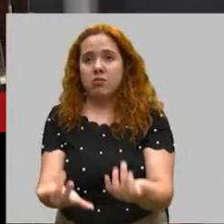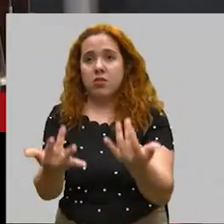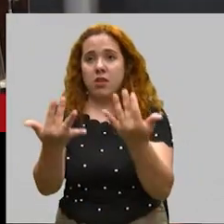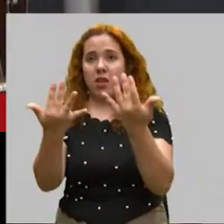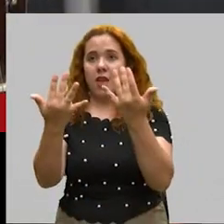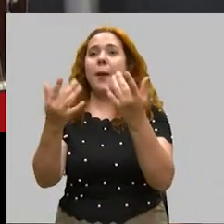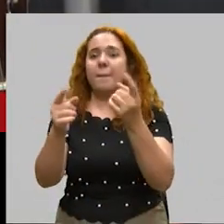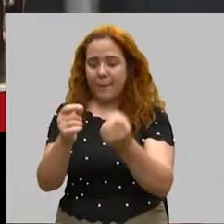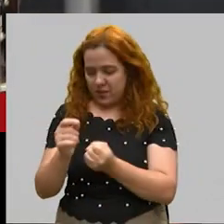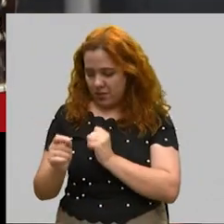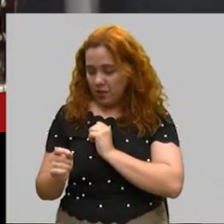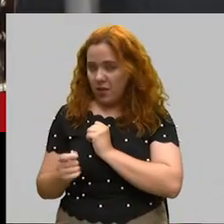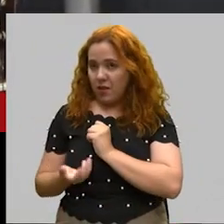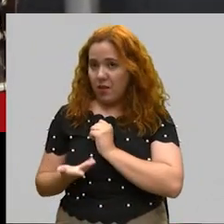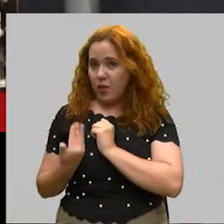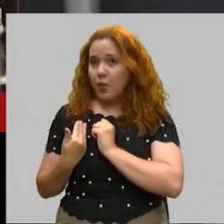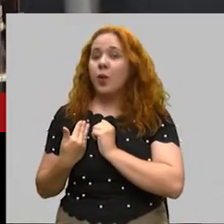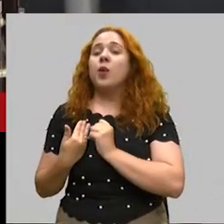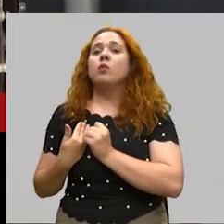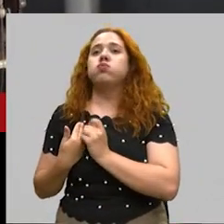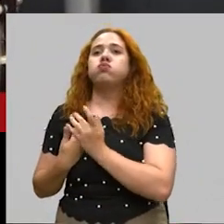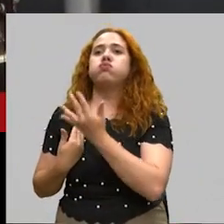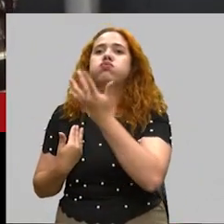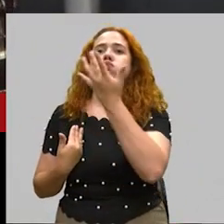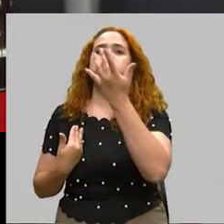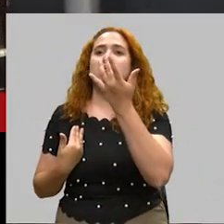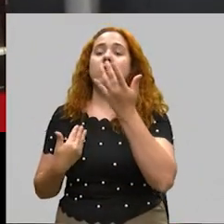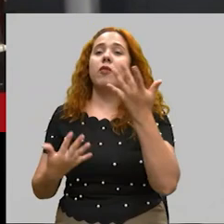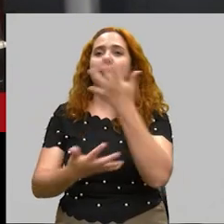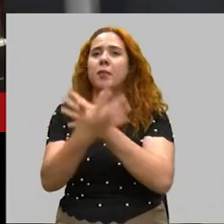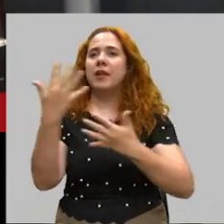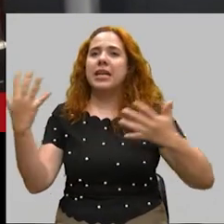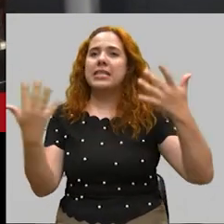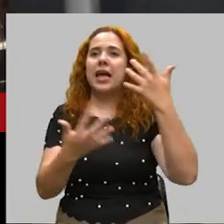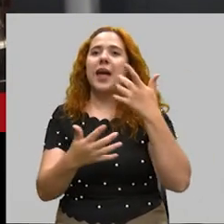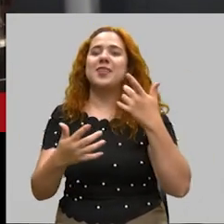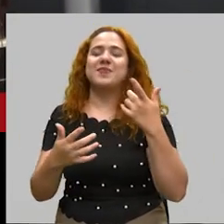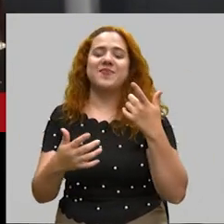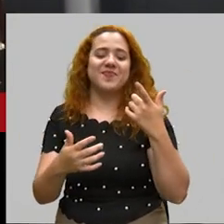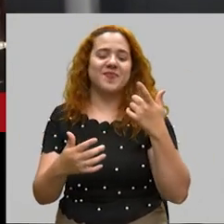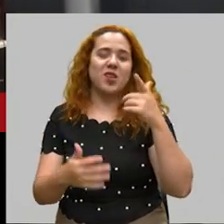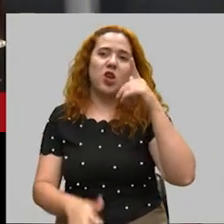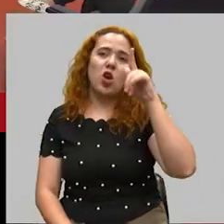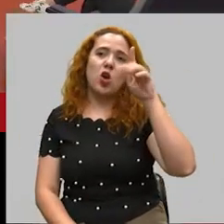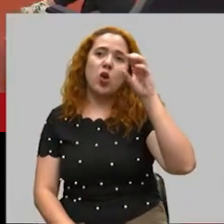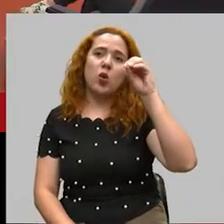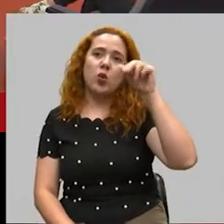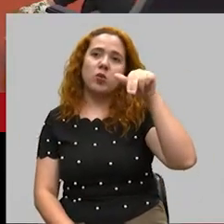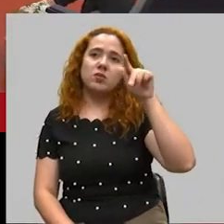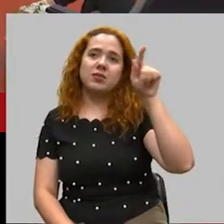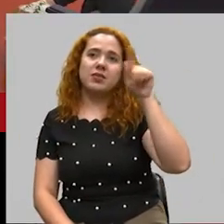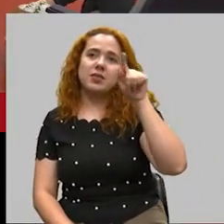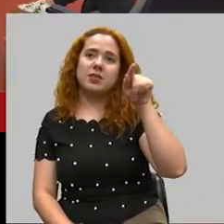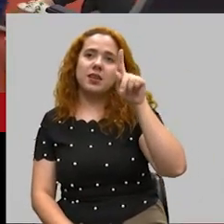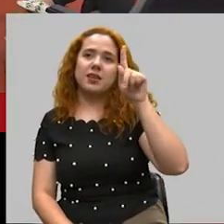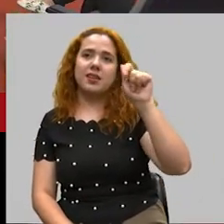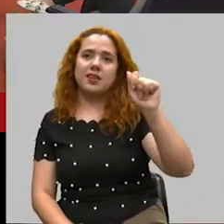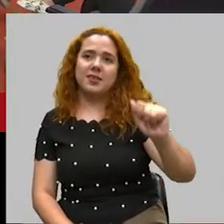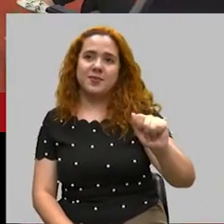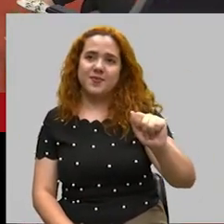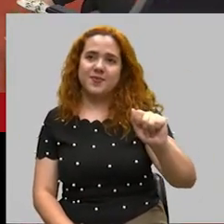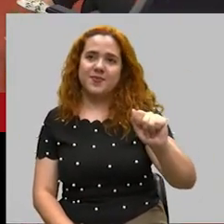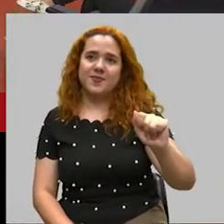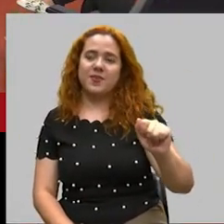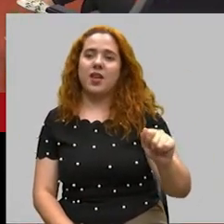cantar aqui um Gonzagão para lembrar que nós também estamos juntos na luta em